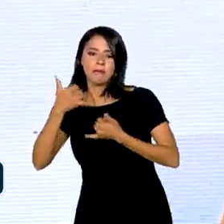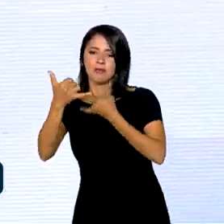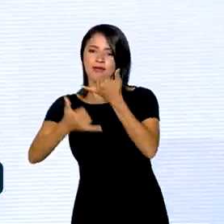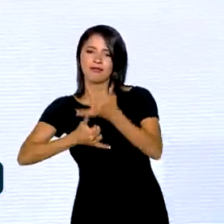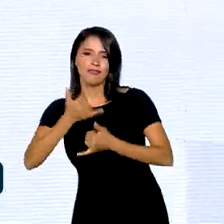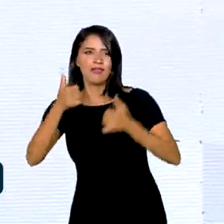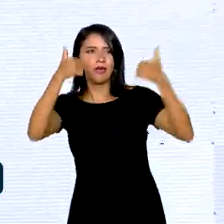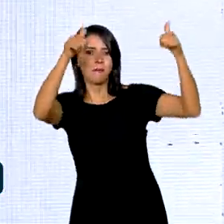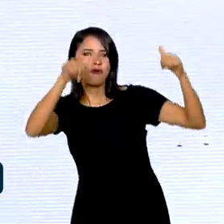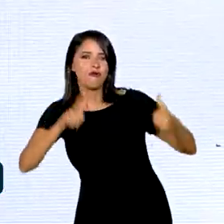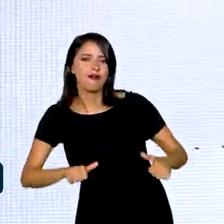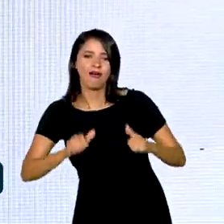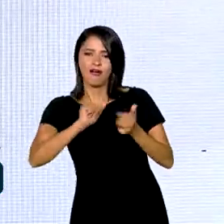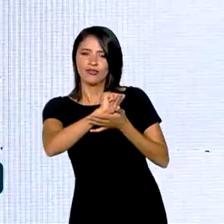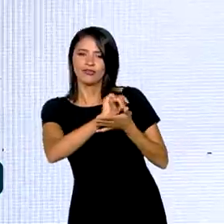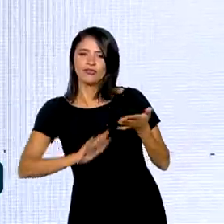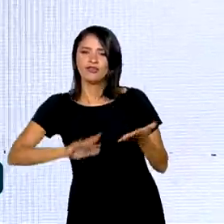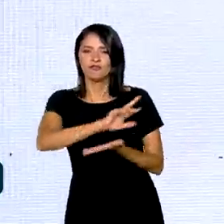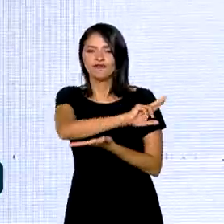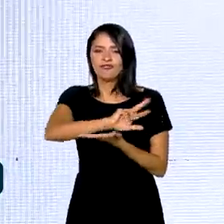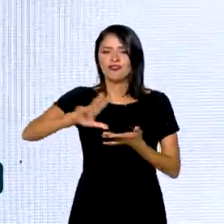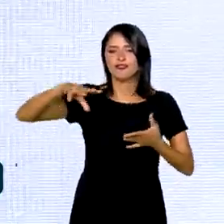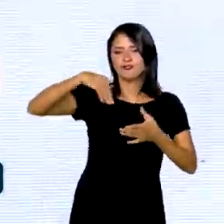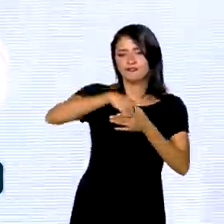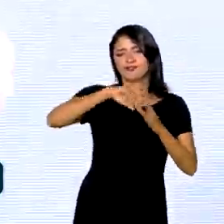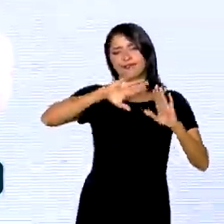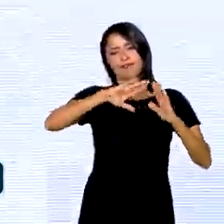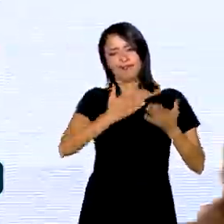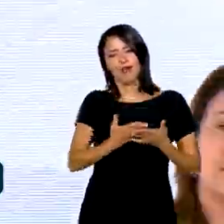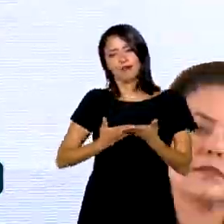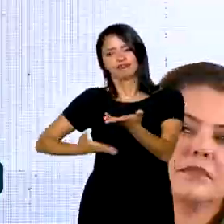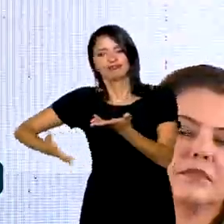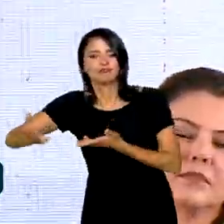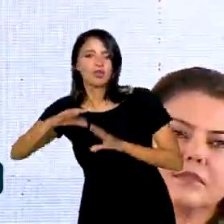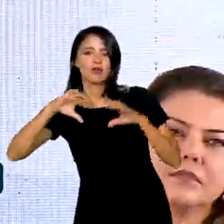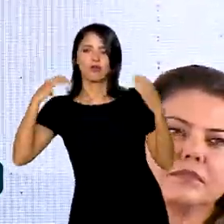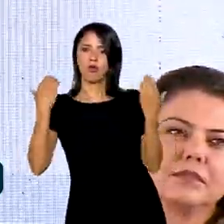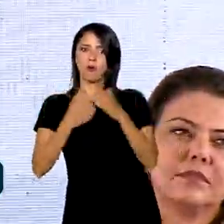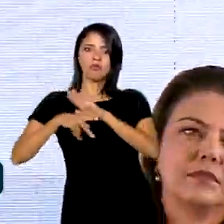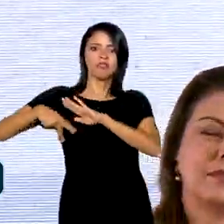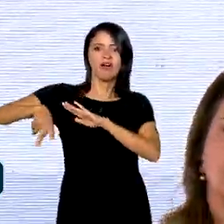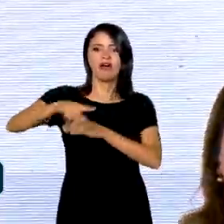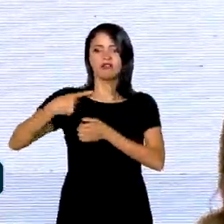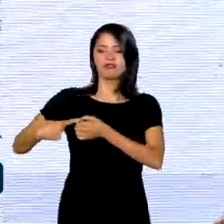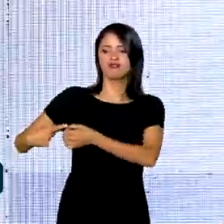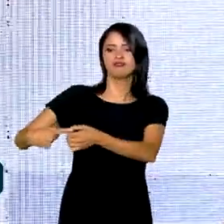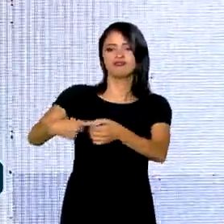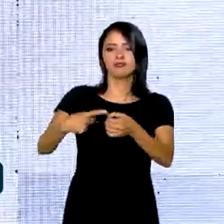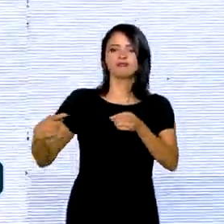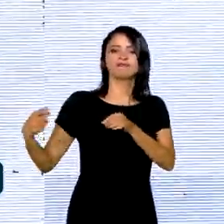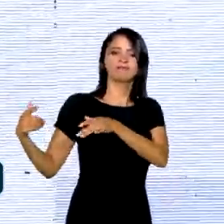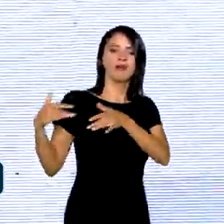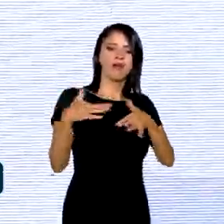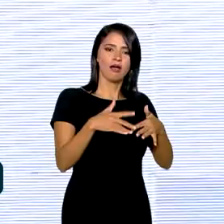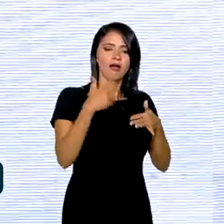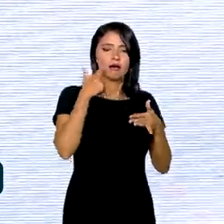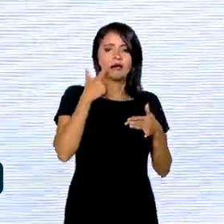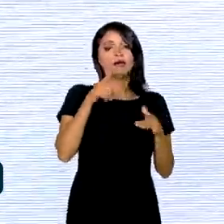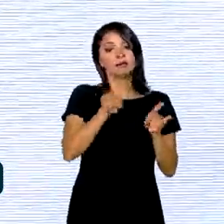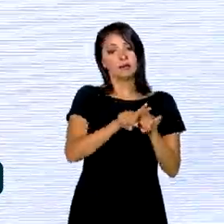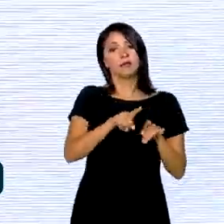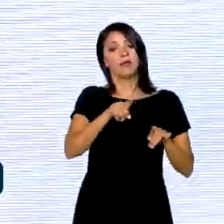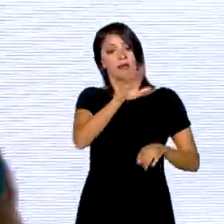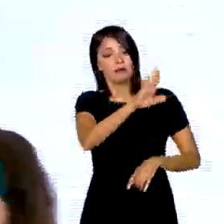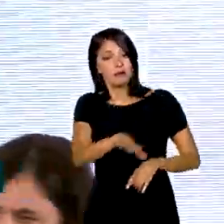fazer murais, vão fazer atividades dentro da escola, envolver a comunidade do entorno da escola, levar as